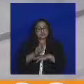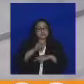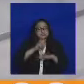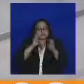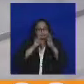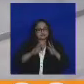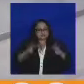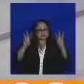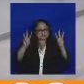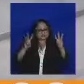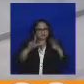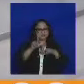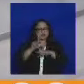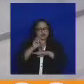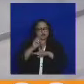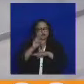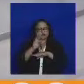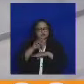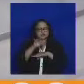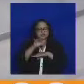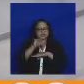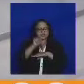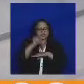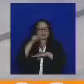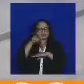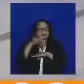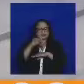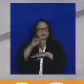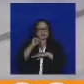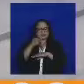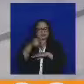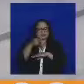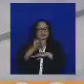na página da Caixa. loterias.caixa.gov.br